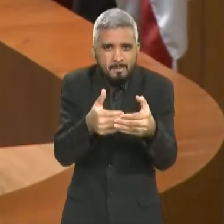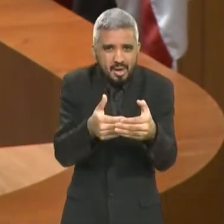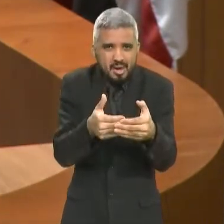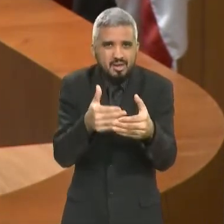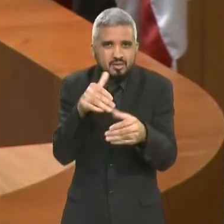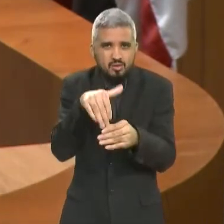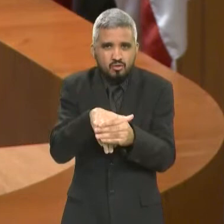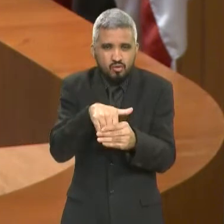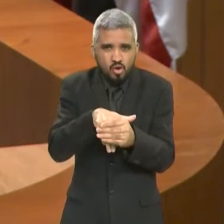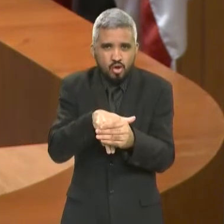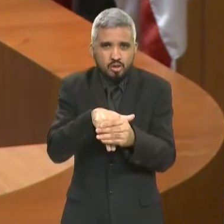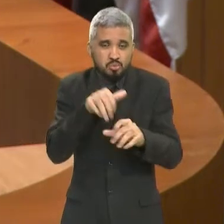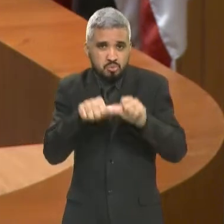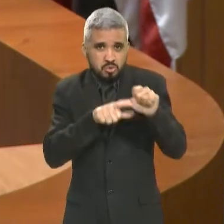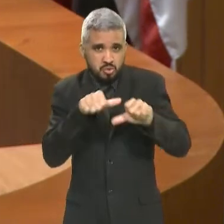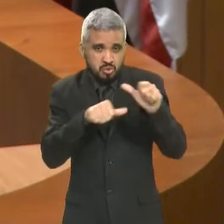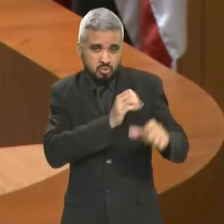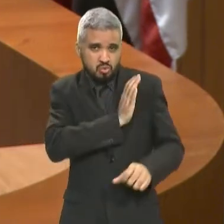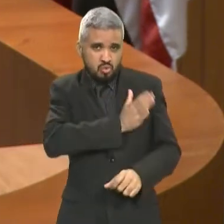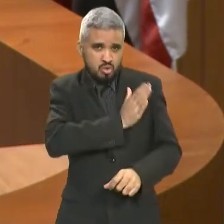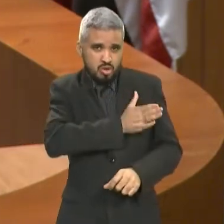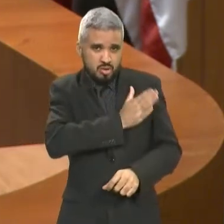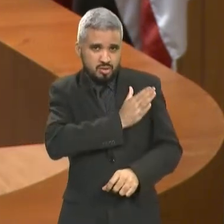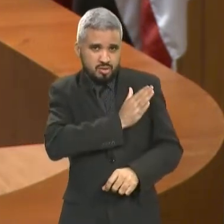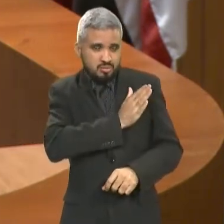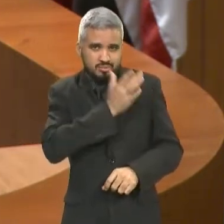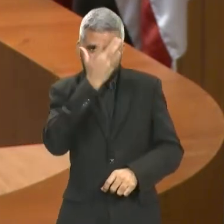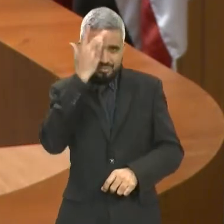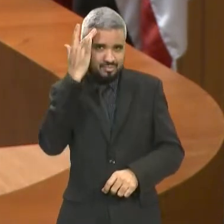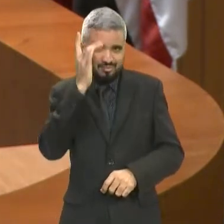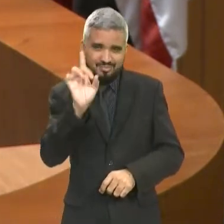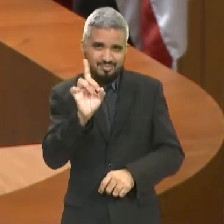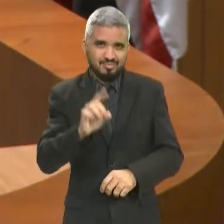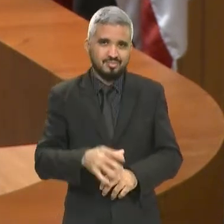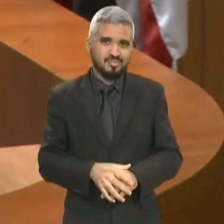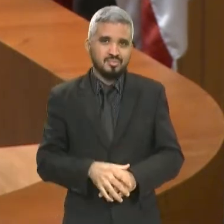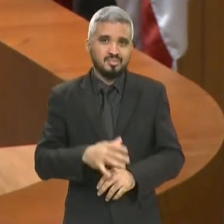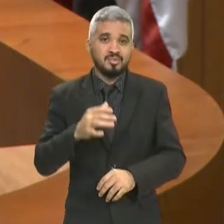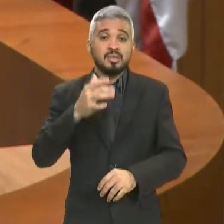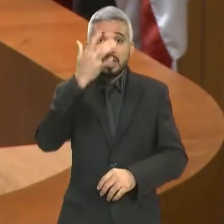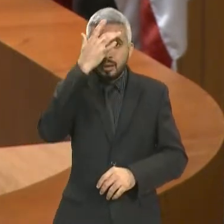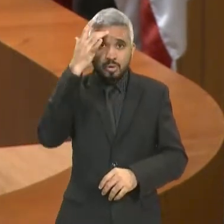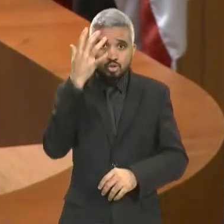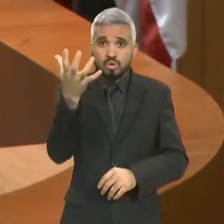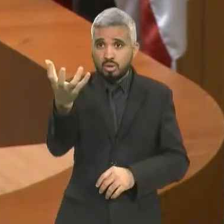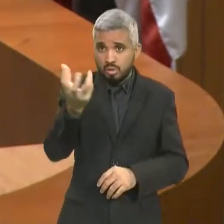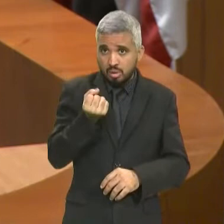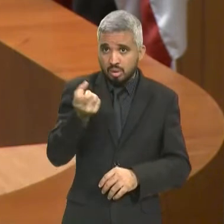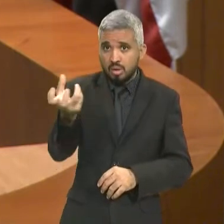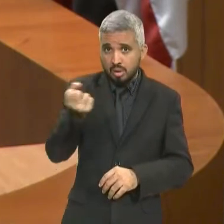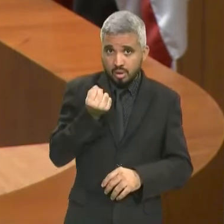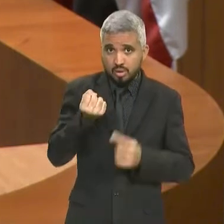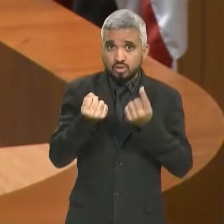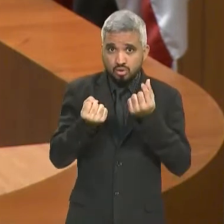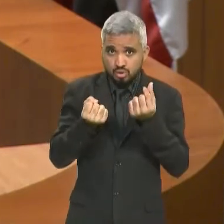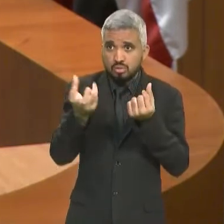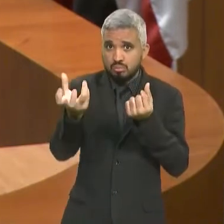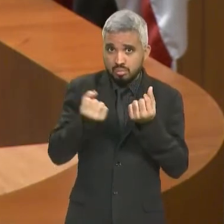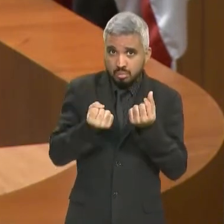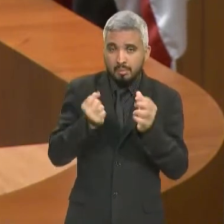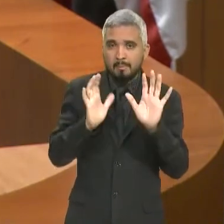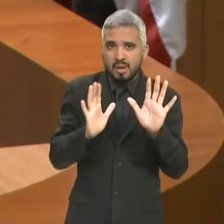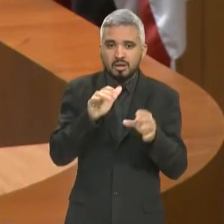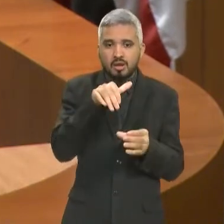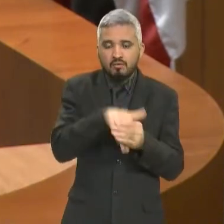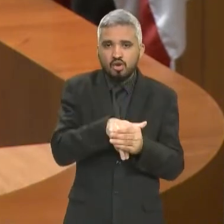do povo mais pobre do Brasil. Ele recebeu o benefício com alegria, mas deu a resposta nas urnas. Então é a partir